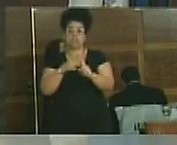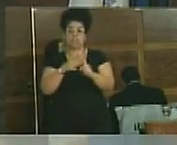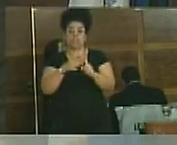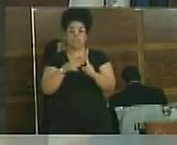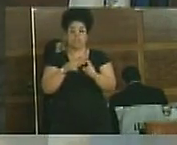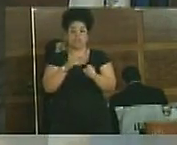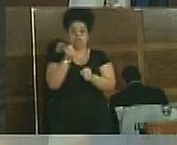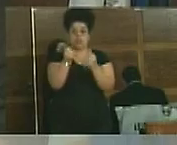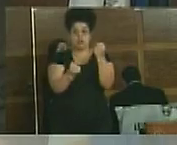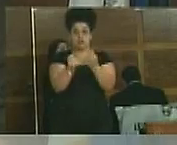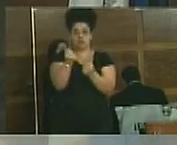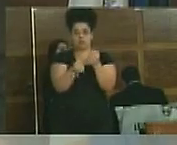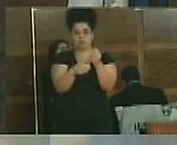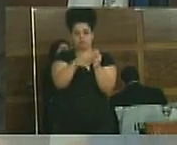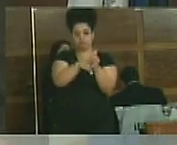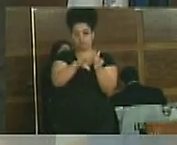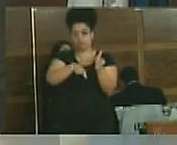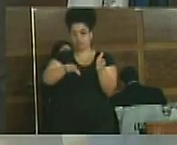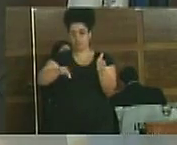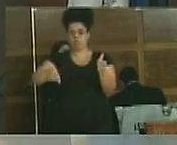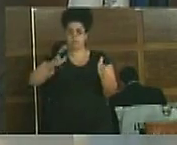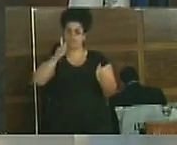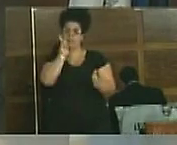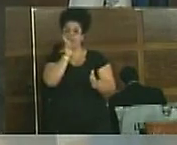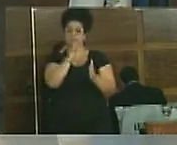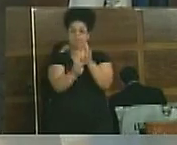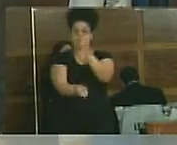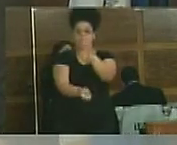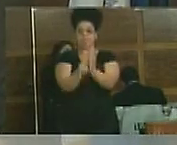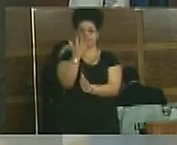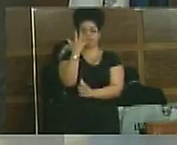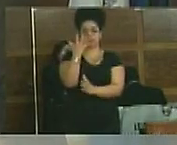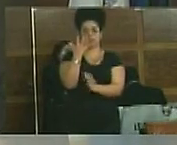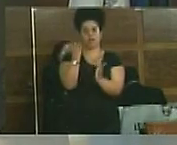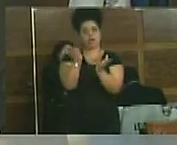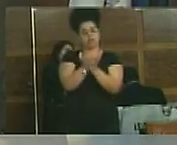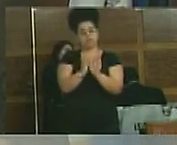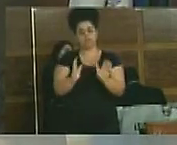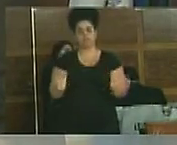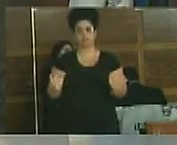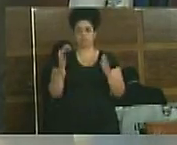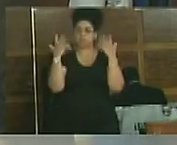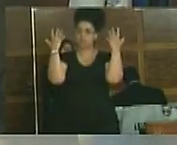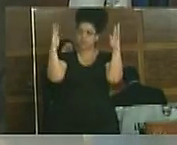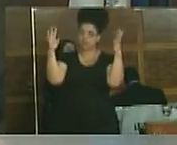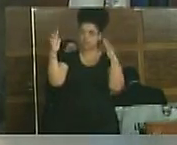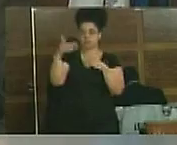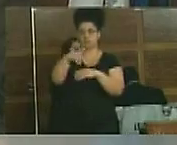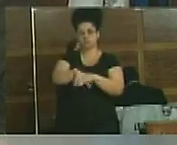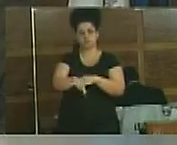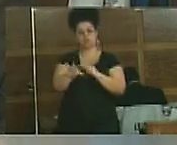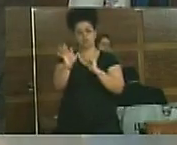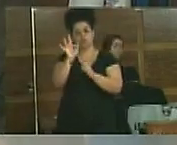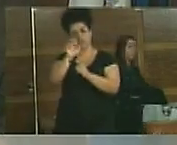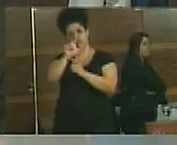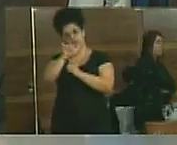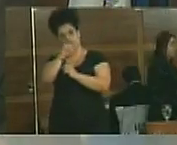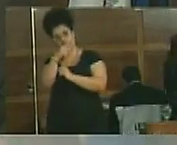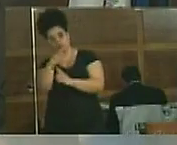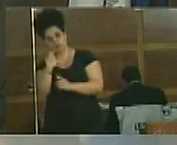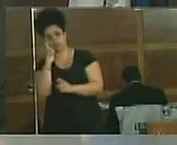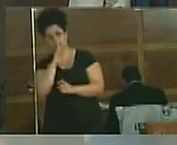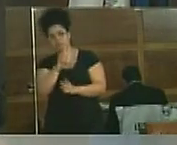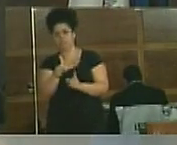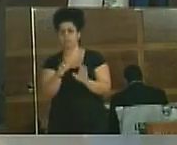benefício aí, que o prefeito Fernando Jordão, junto com a sua equipe, parabéns mais uma vez ao Felipe Larose, toda